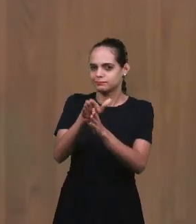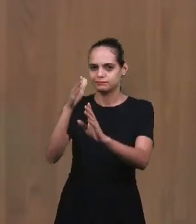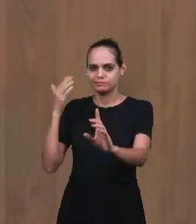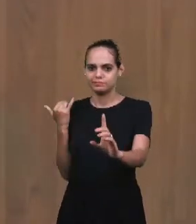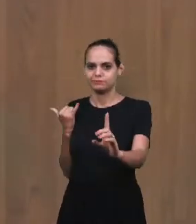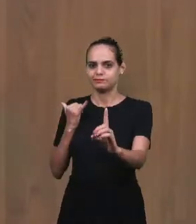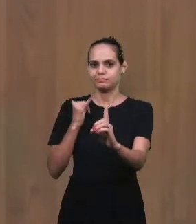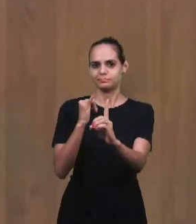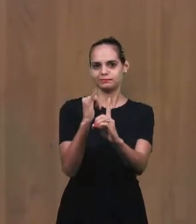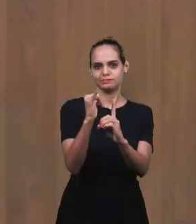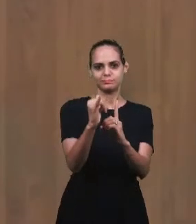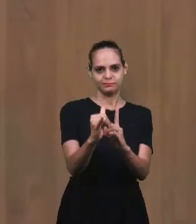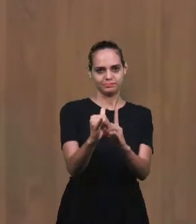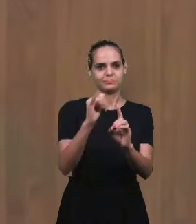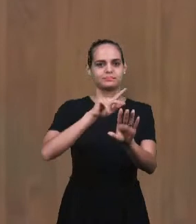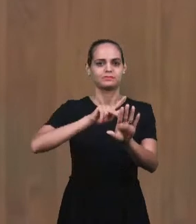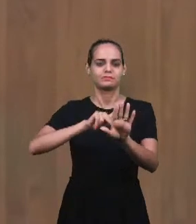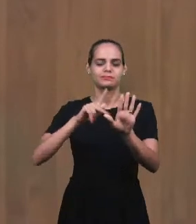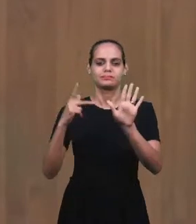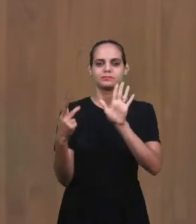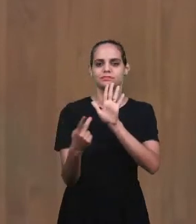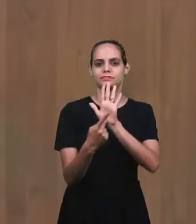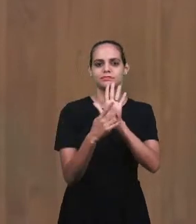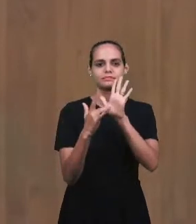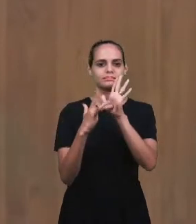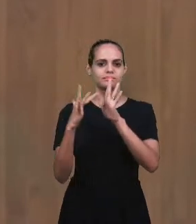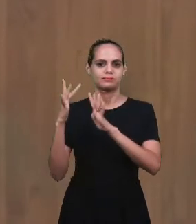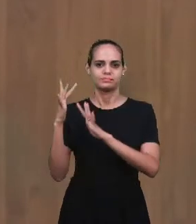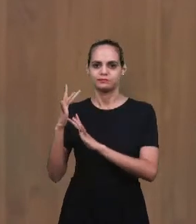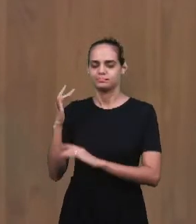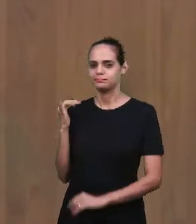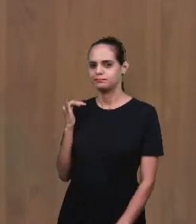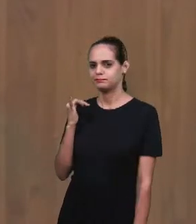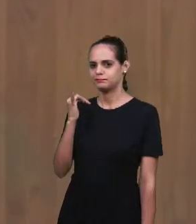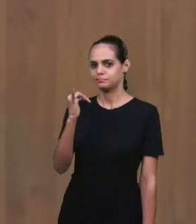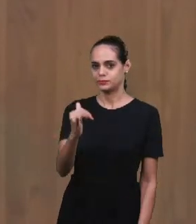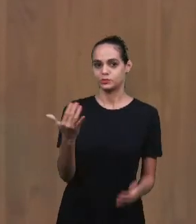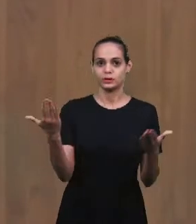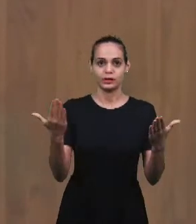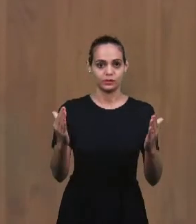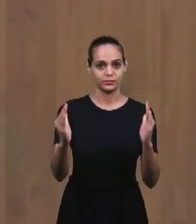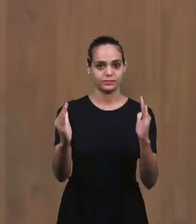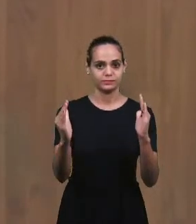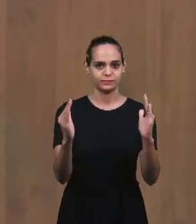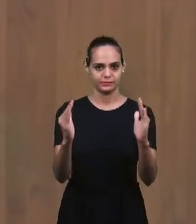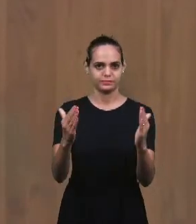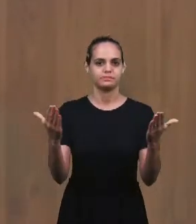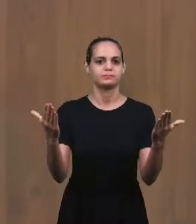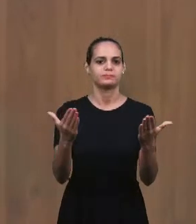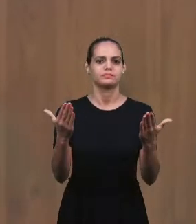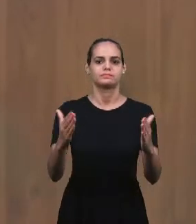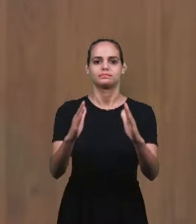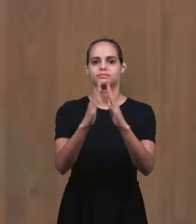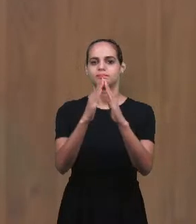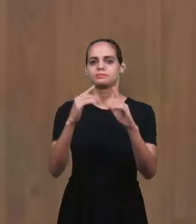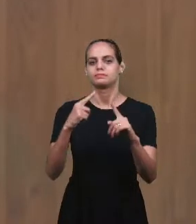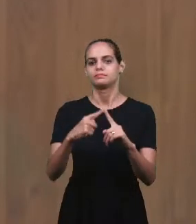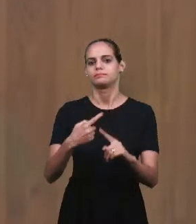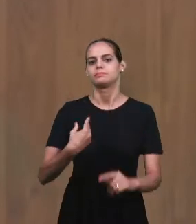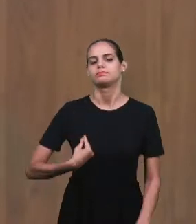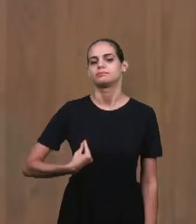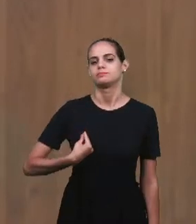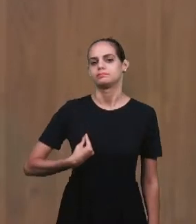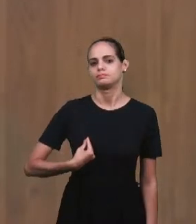proféticas nas parábolas que o Senhor Jesus proferiu para este tempo, o tempo que a igreja está vivendo. E desta